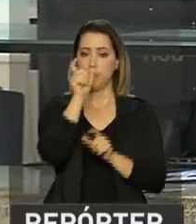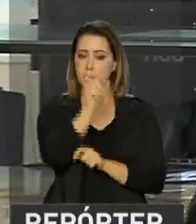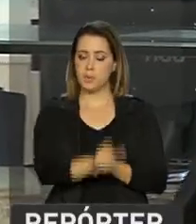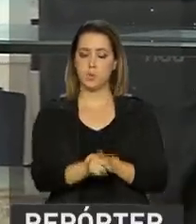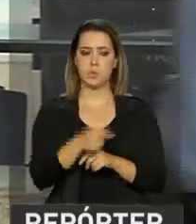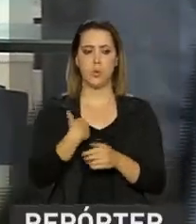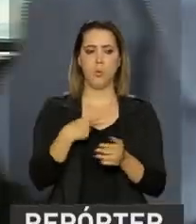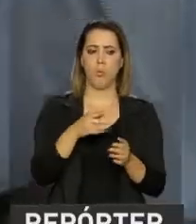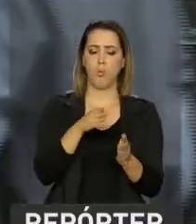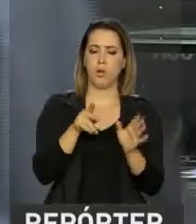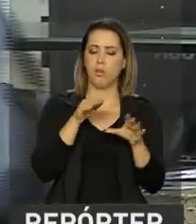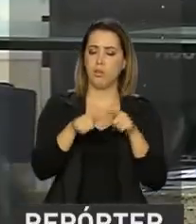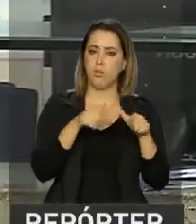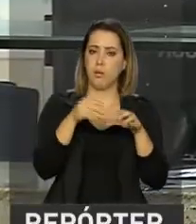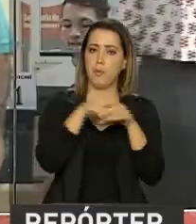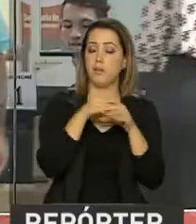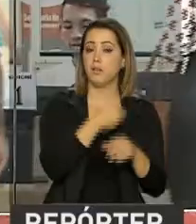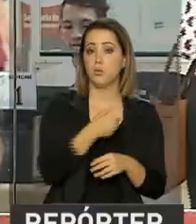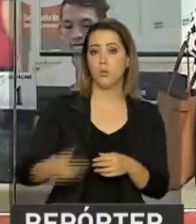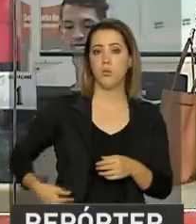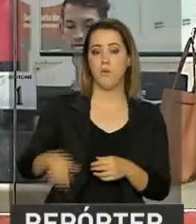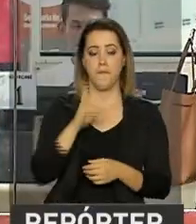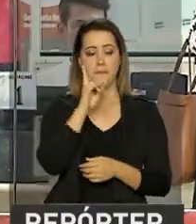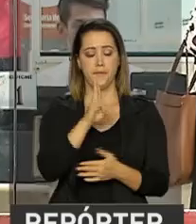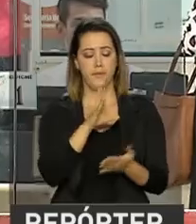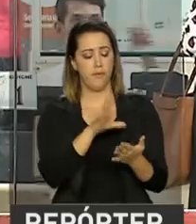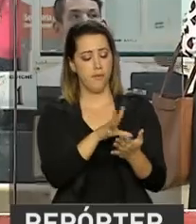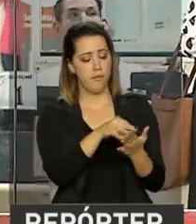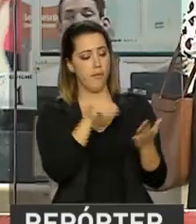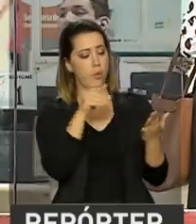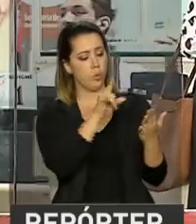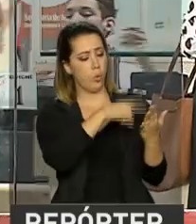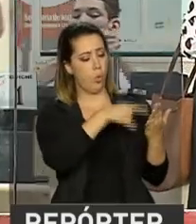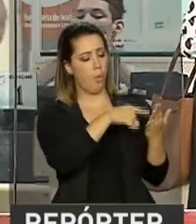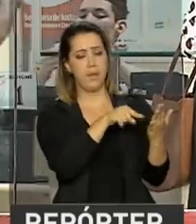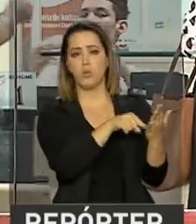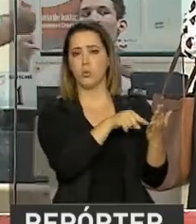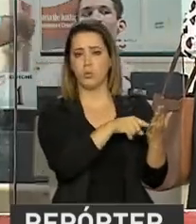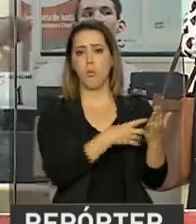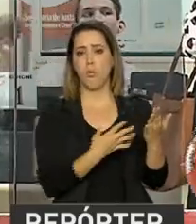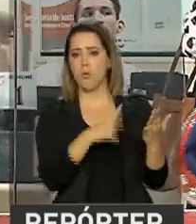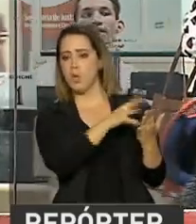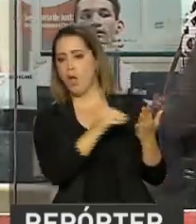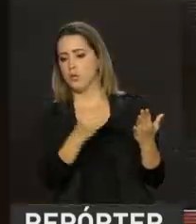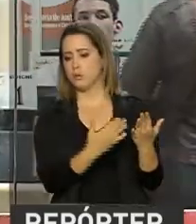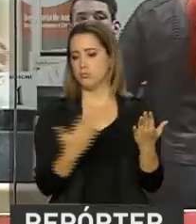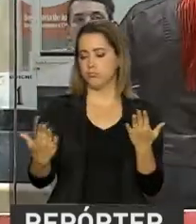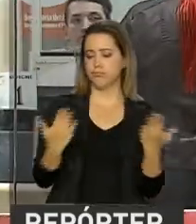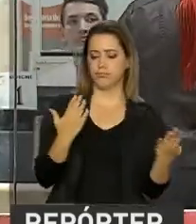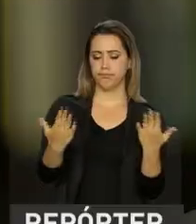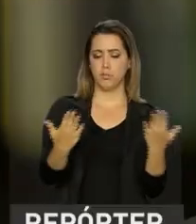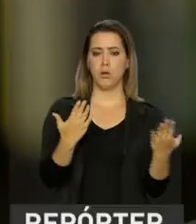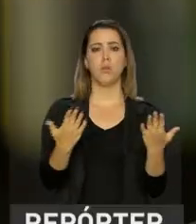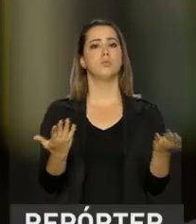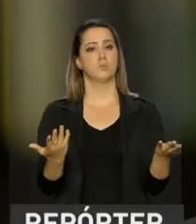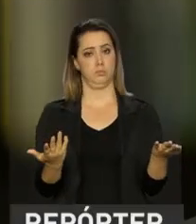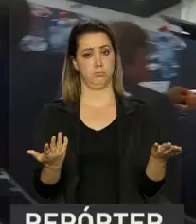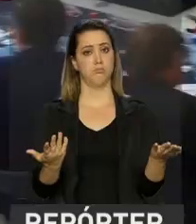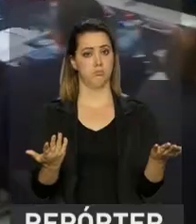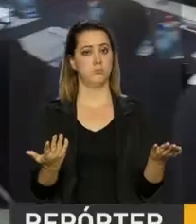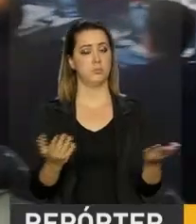vai conferir a cópia do documento com o original já cópia autenticada dispensa essa conferência as